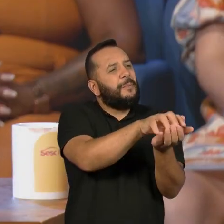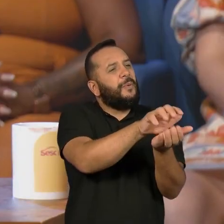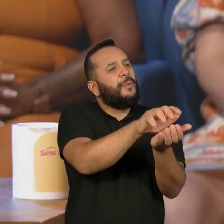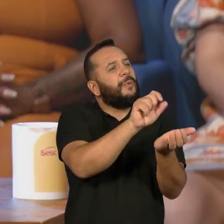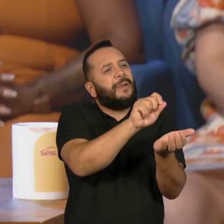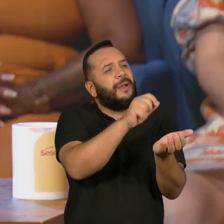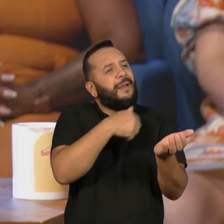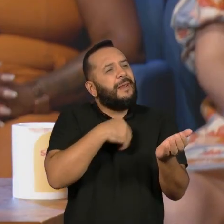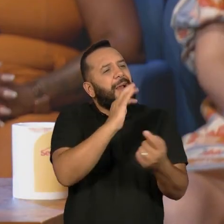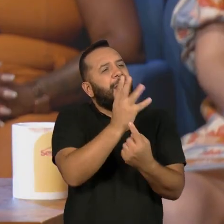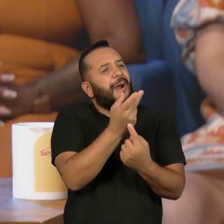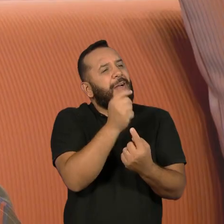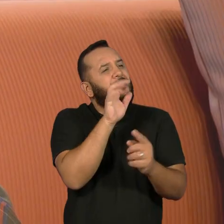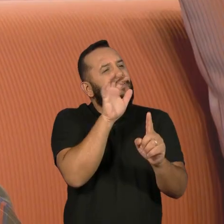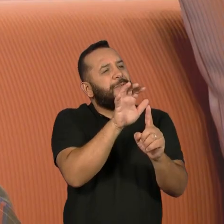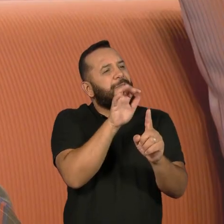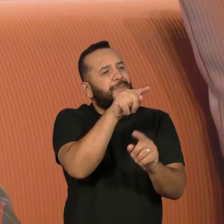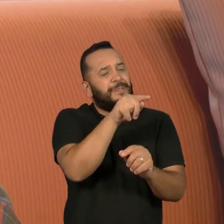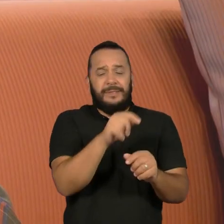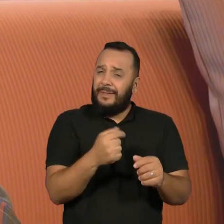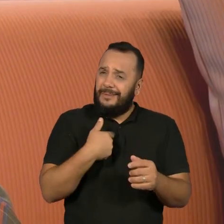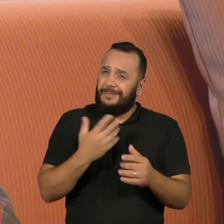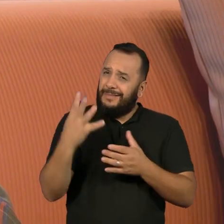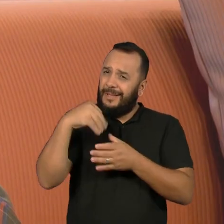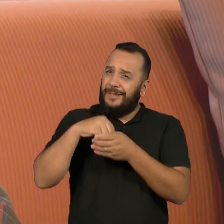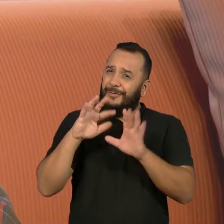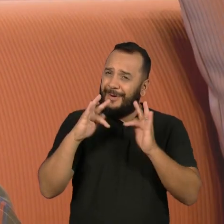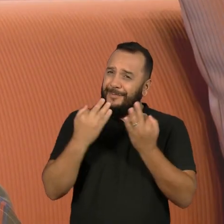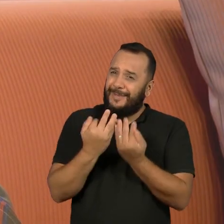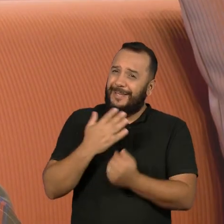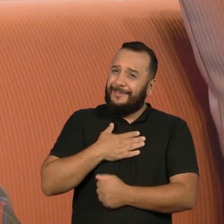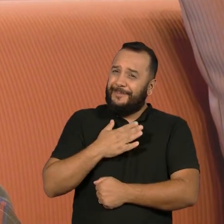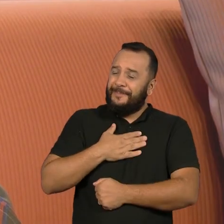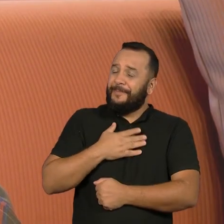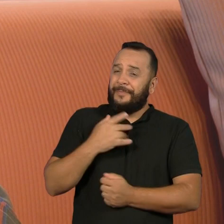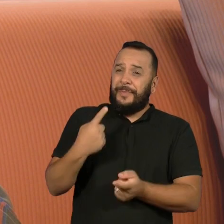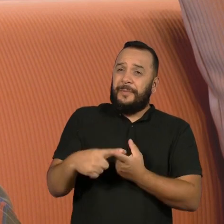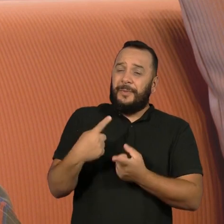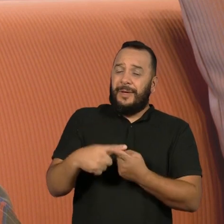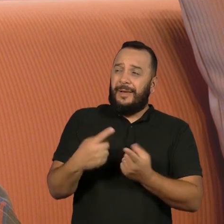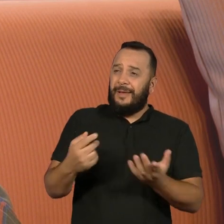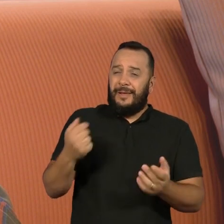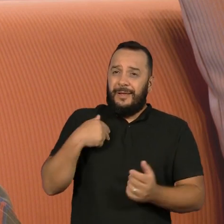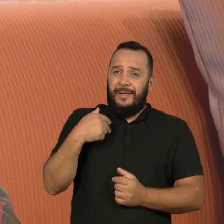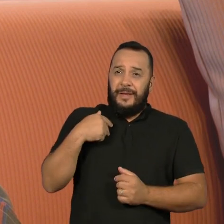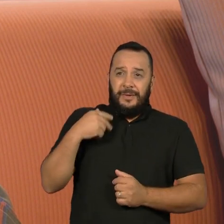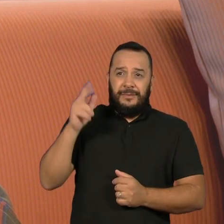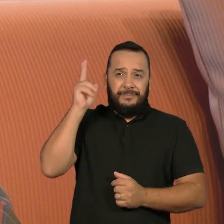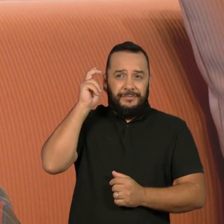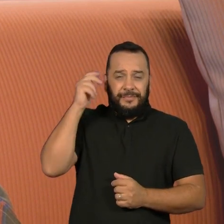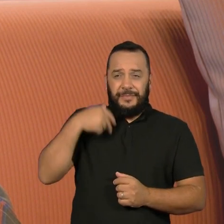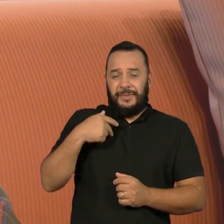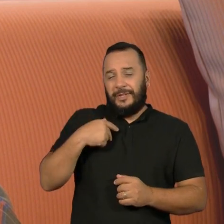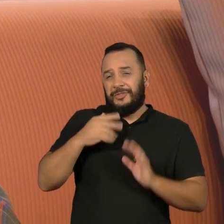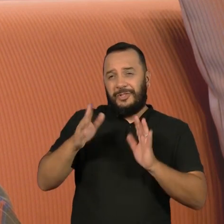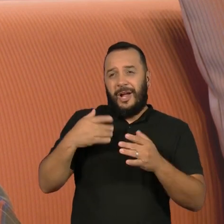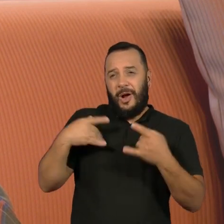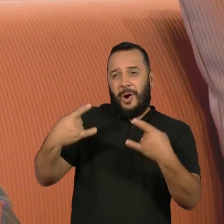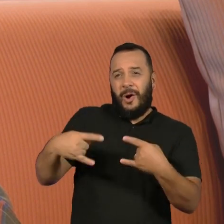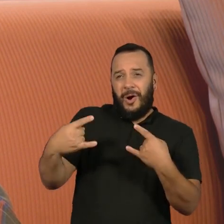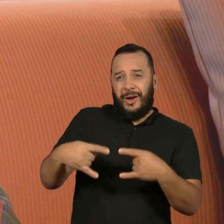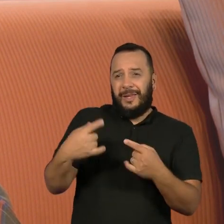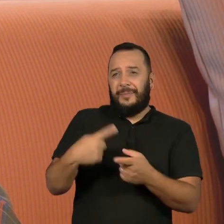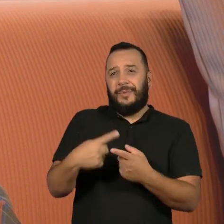de onde? Eu acho que veio dentro da minha casa, assim, né? Eu escutava muito rock, grunge, porque meu pai,